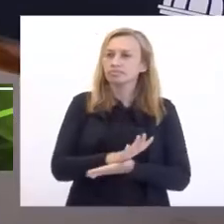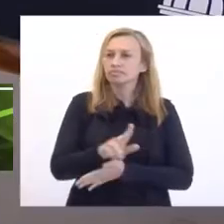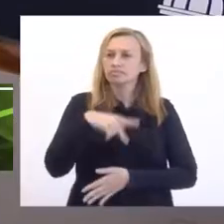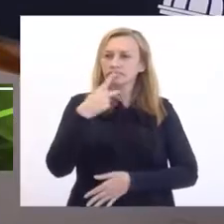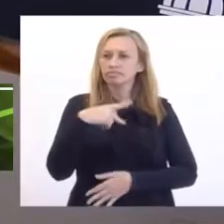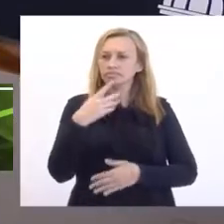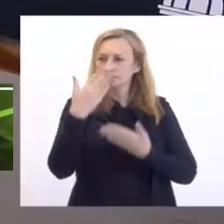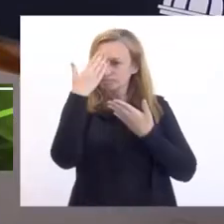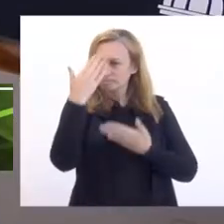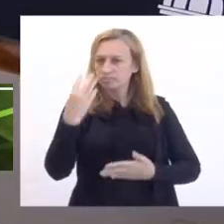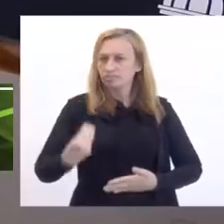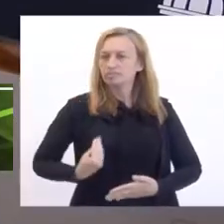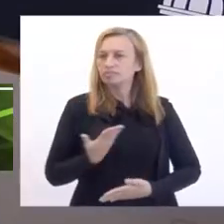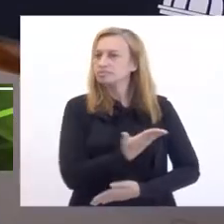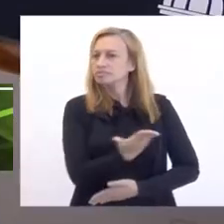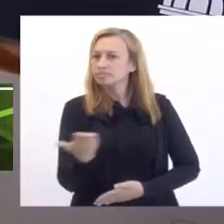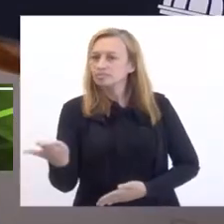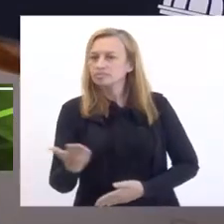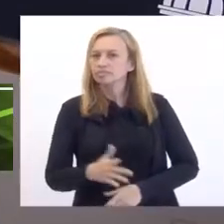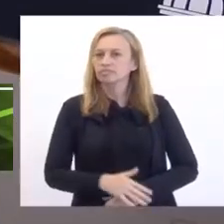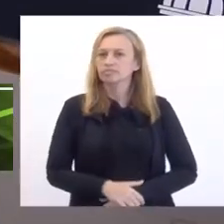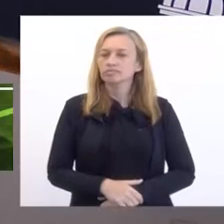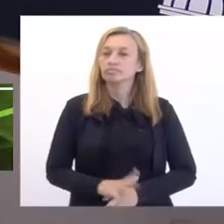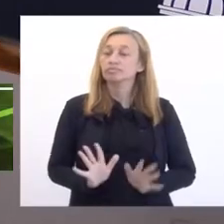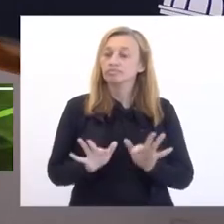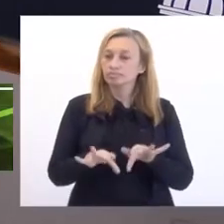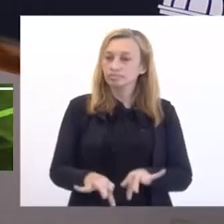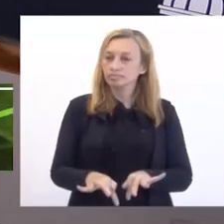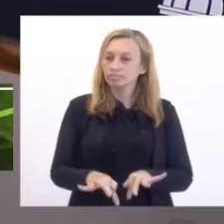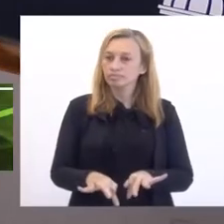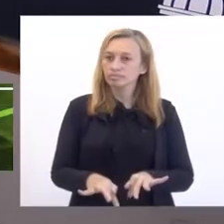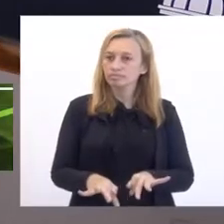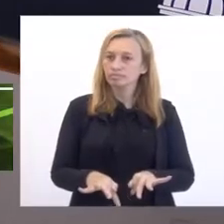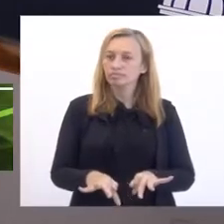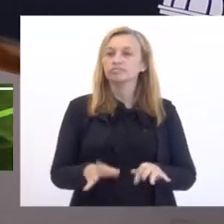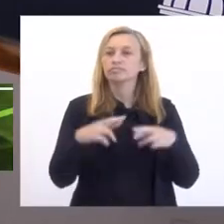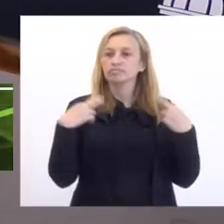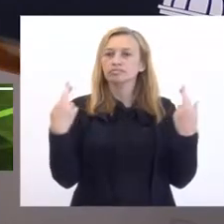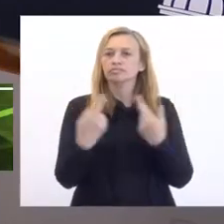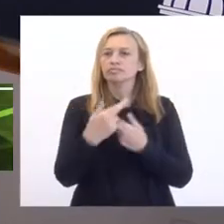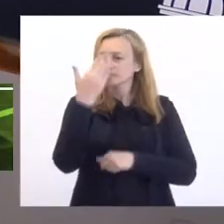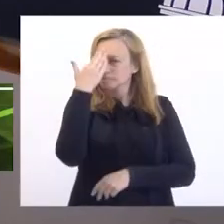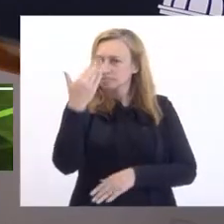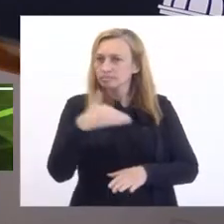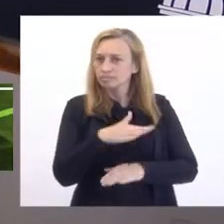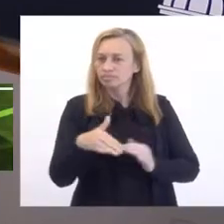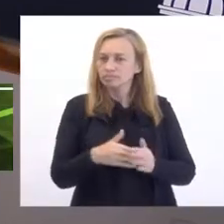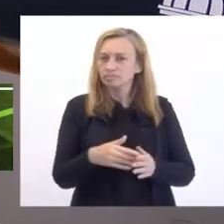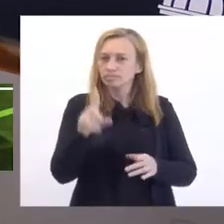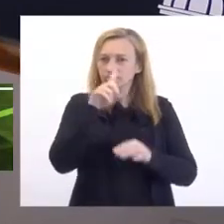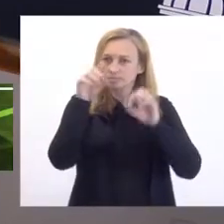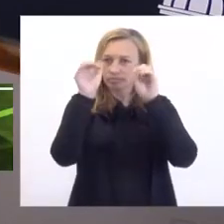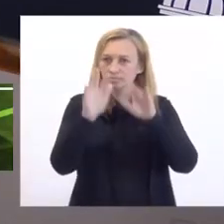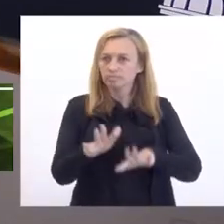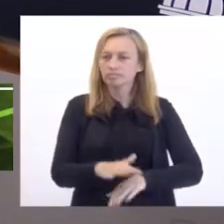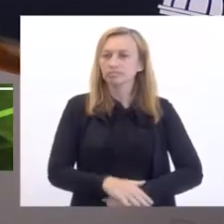tratar, agradeço a presença de todos. Dou por encerrada a presente reunião. Obrigado a todos e fico com Deus.